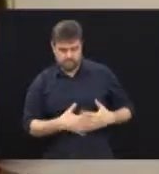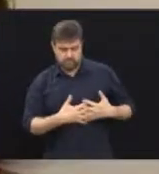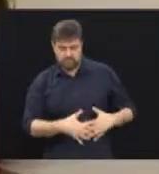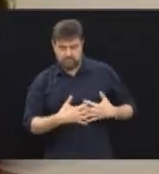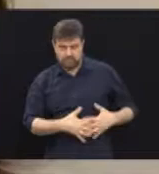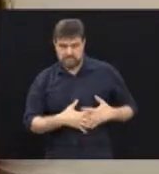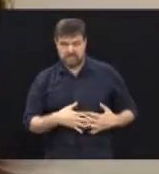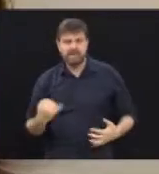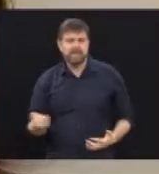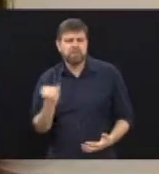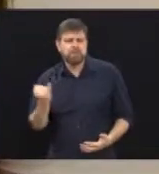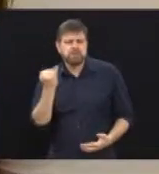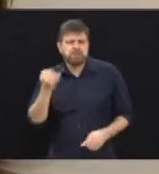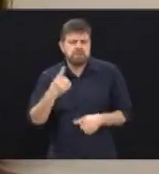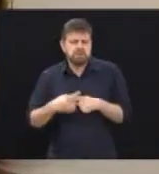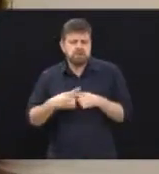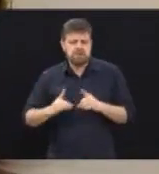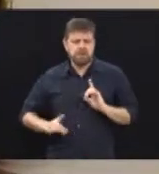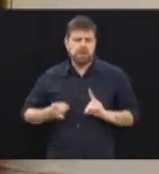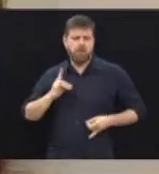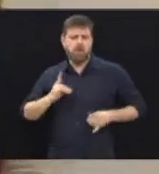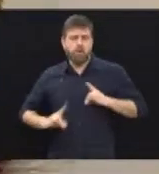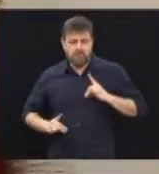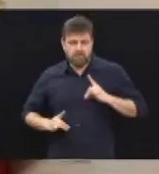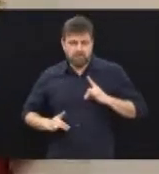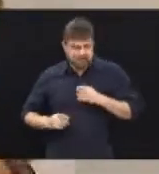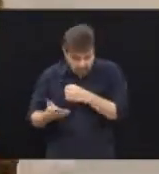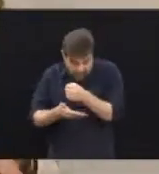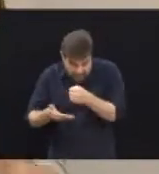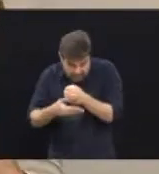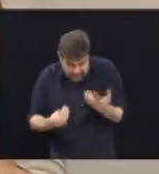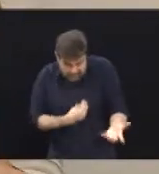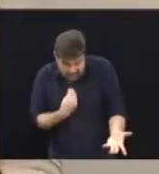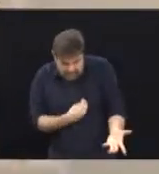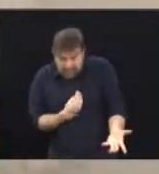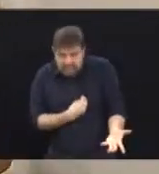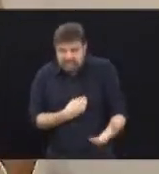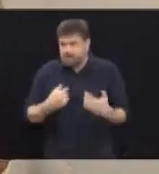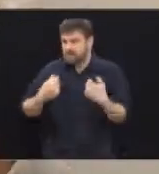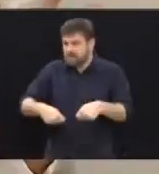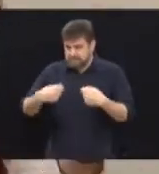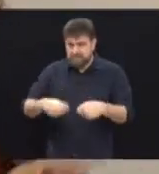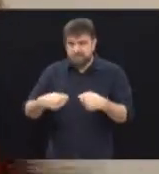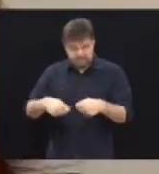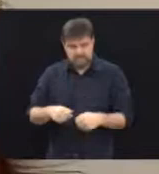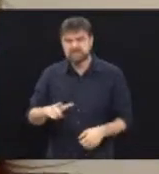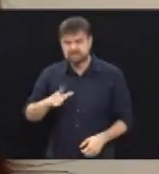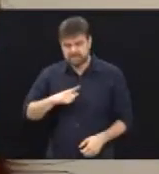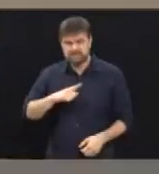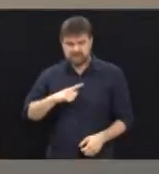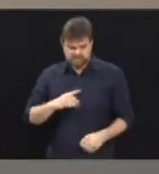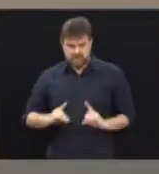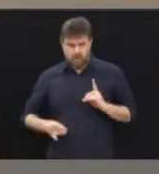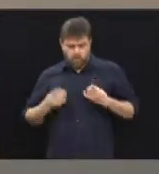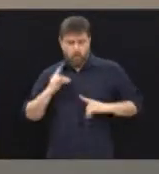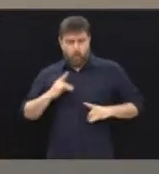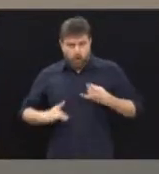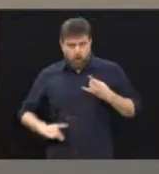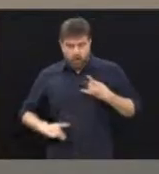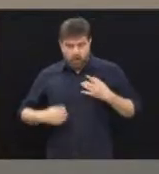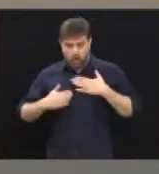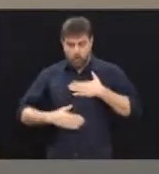E a importância deles, então, é primordial, porque sem os hormônios, eles são a vida da vida. Isso.